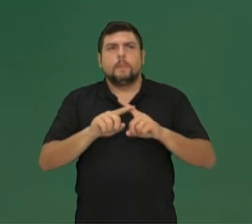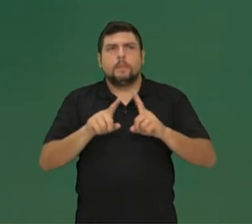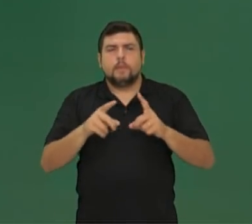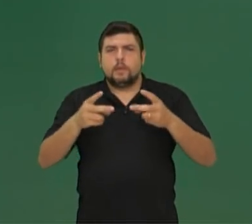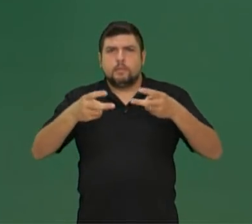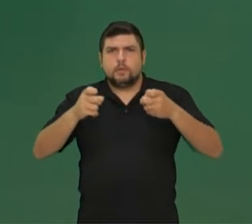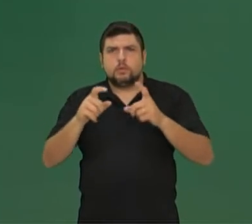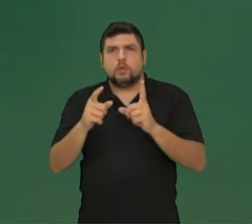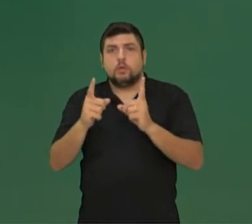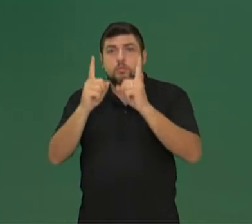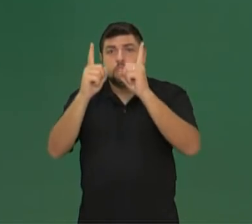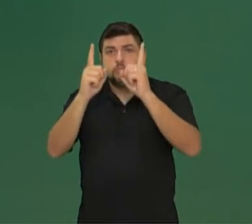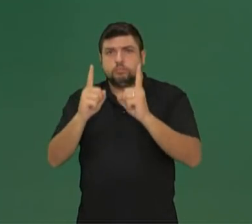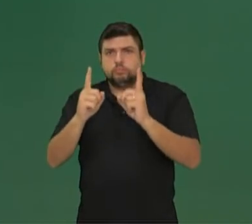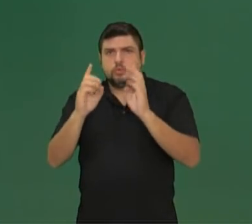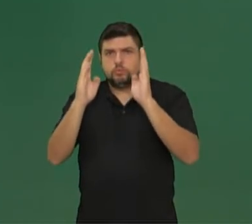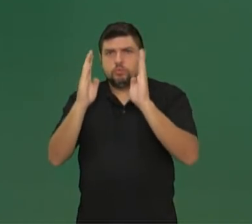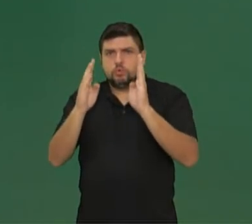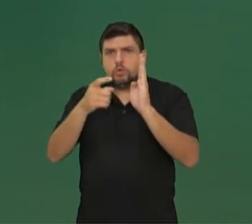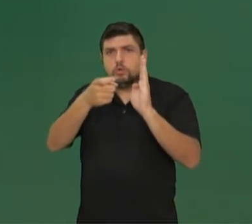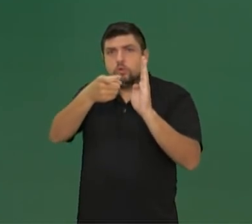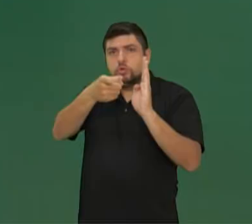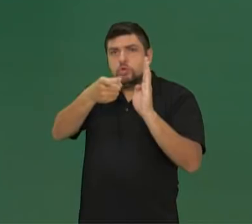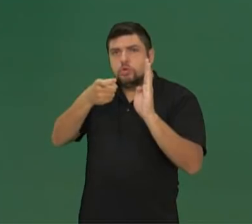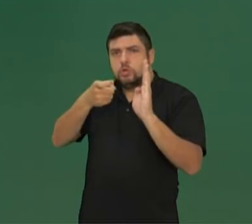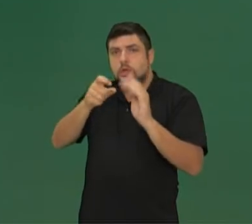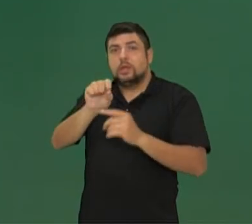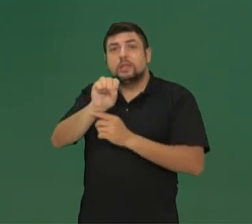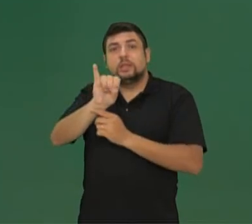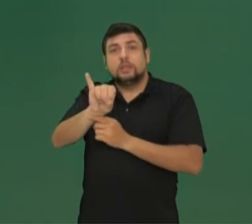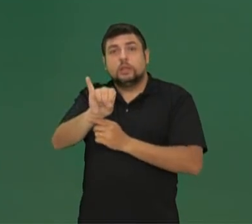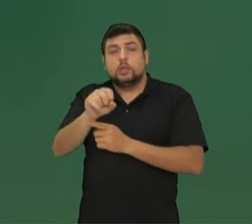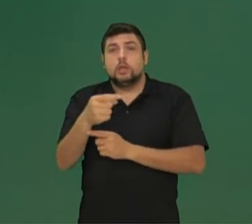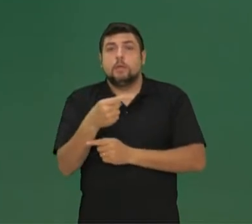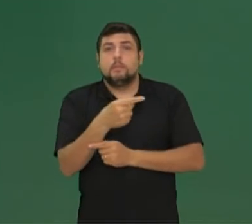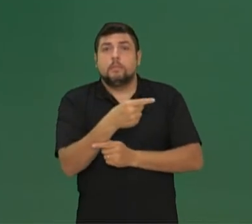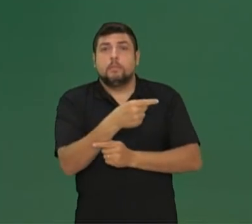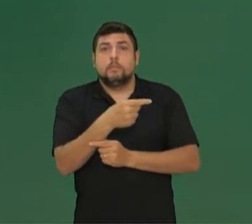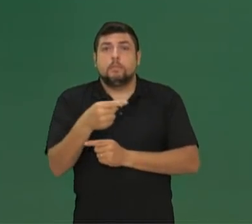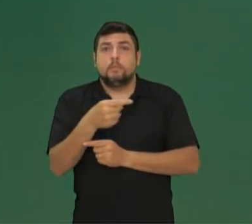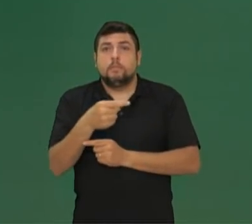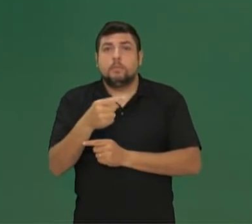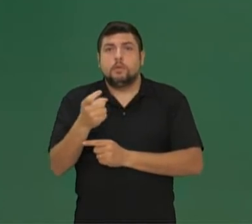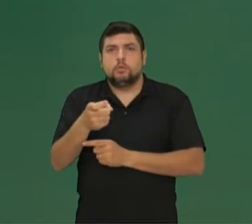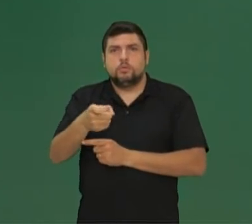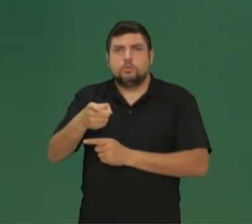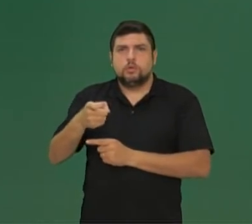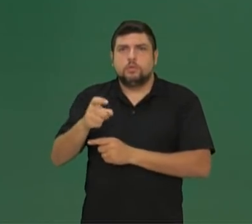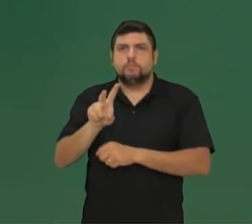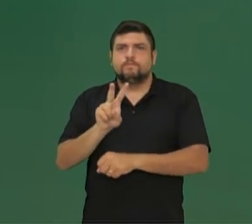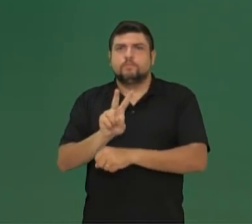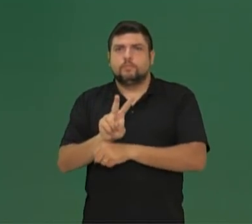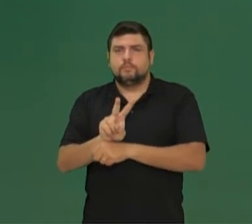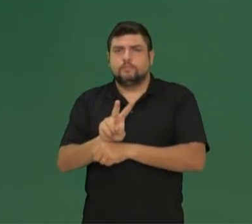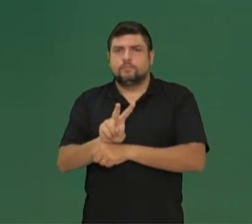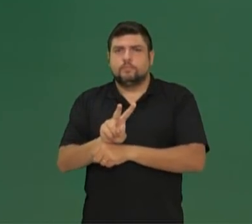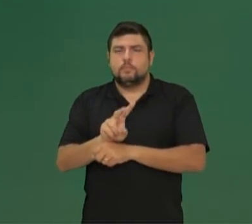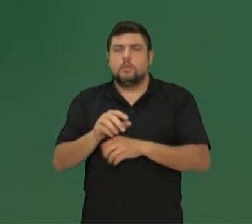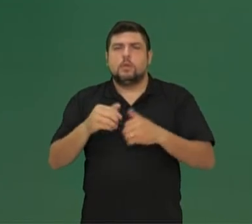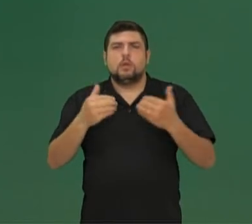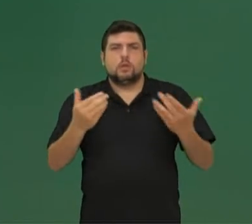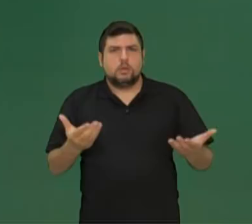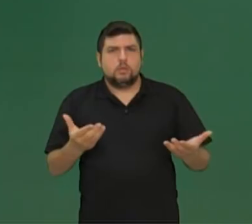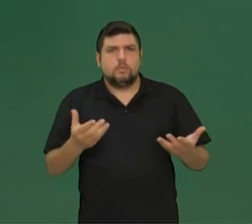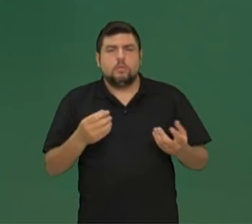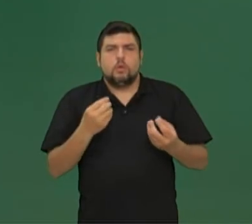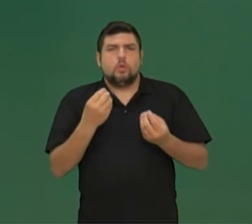de x, se o x for menos x. Agora ele é menos x. O que vai precisar fazer aí?